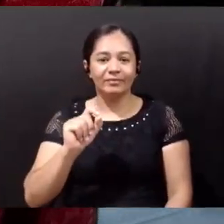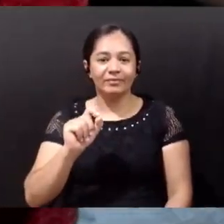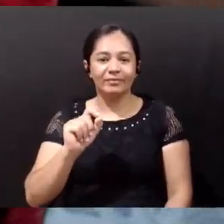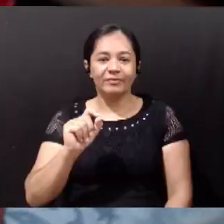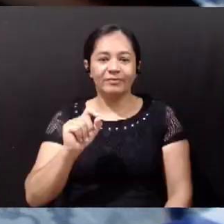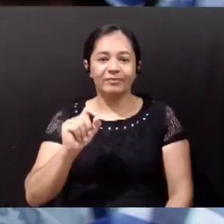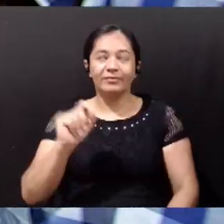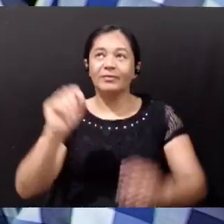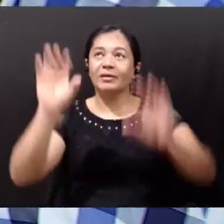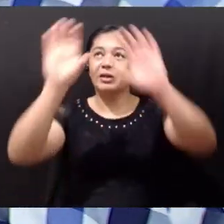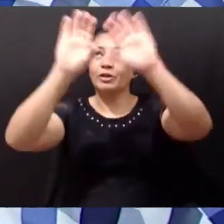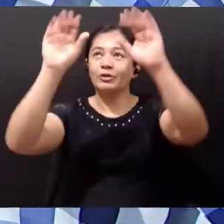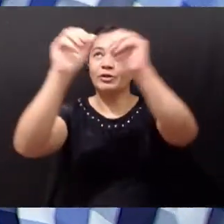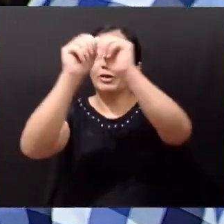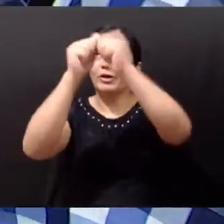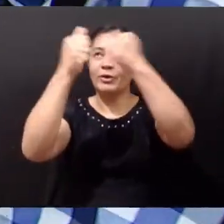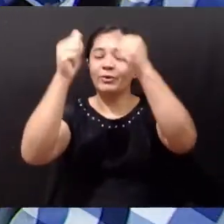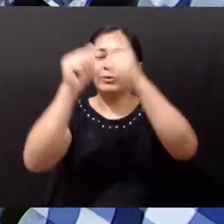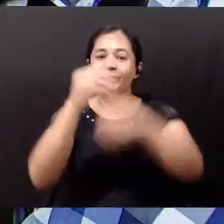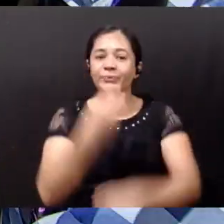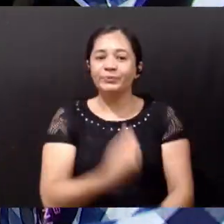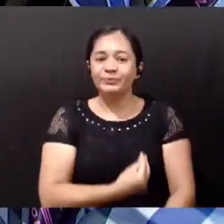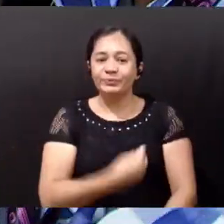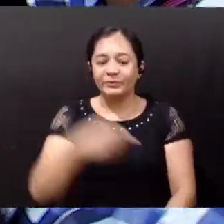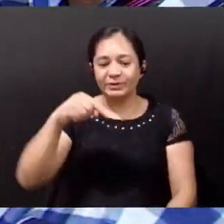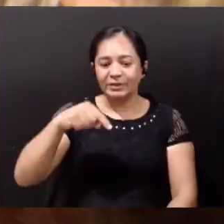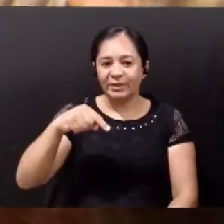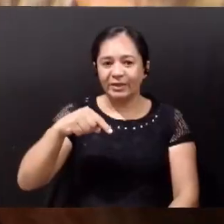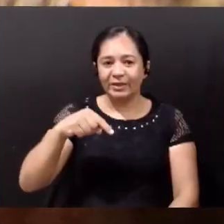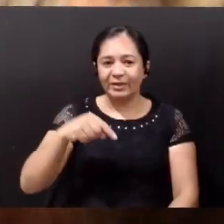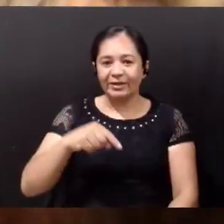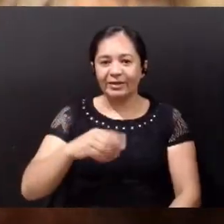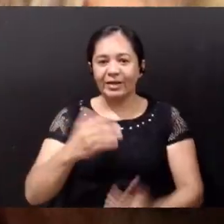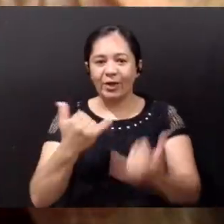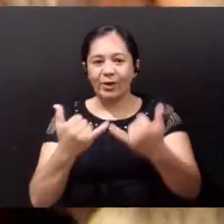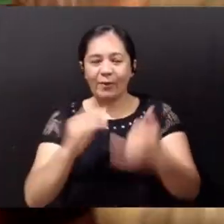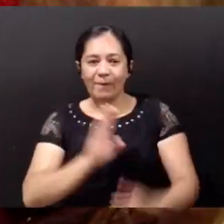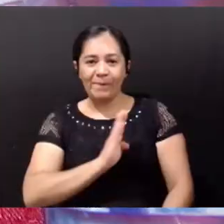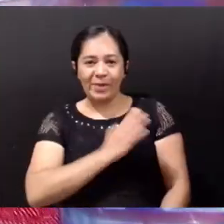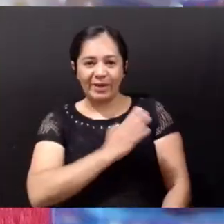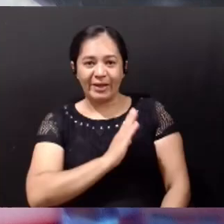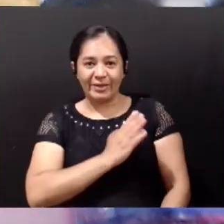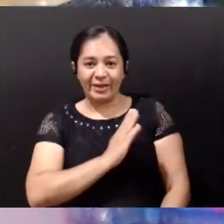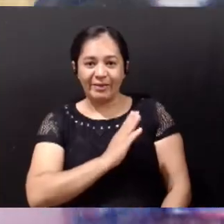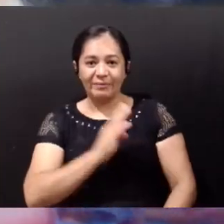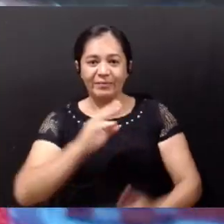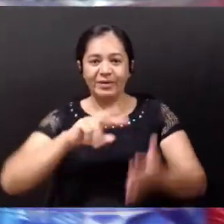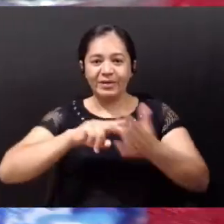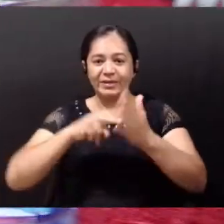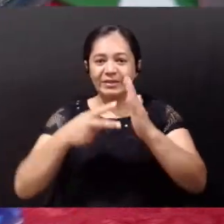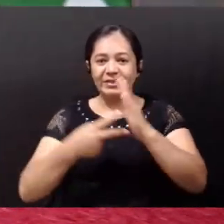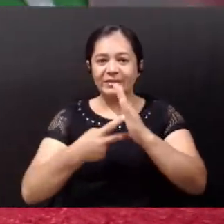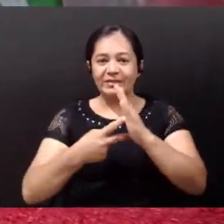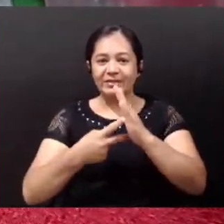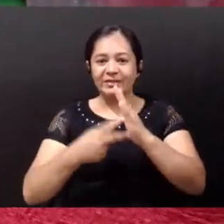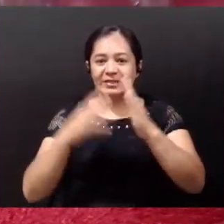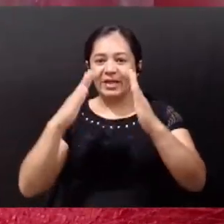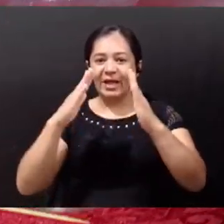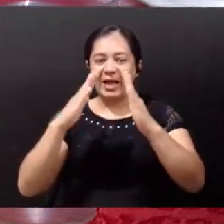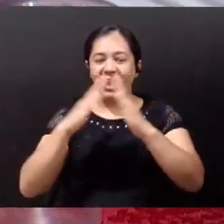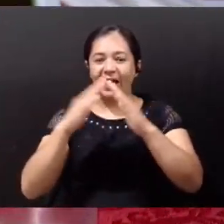céu. Aqui é Belém. Belém significa casa do pão.